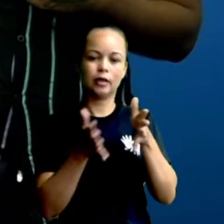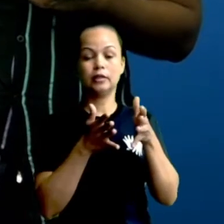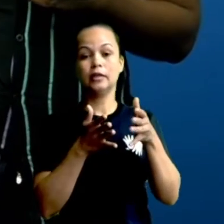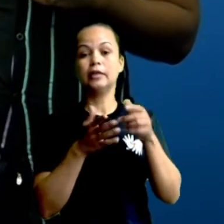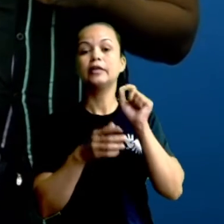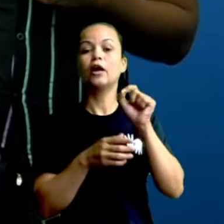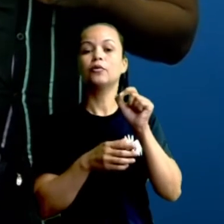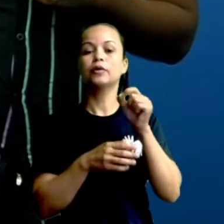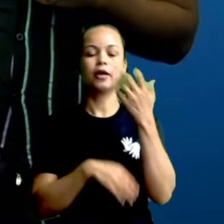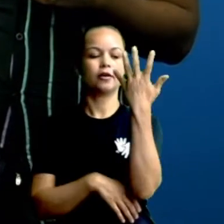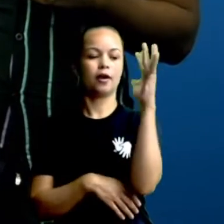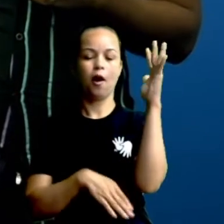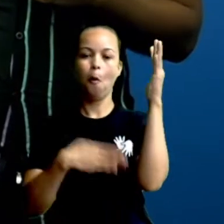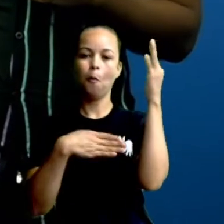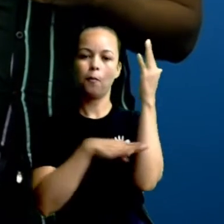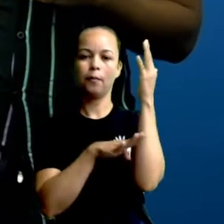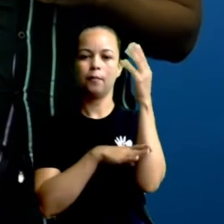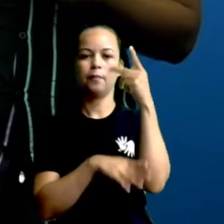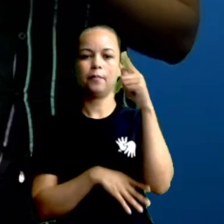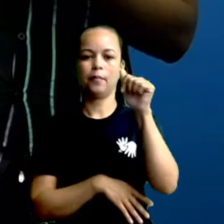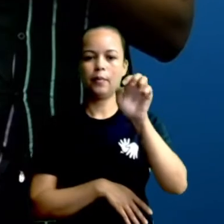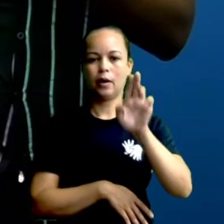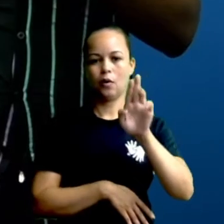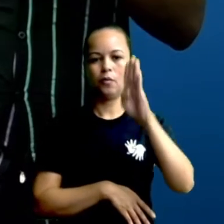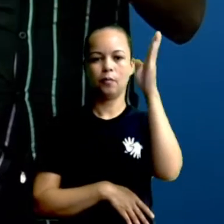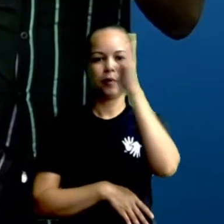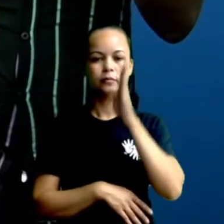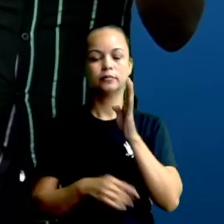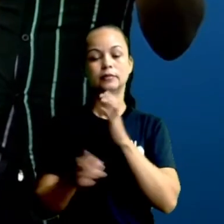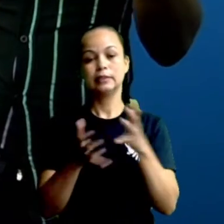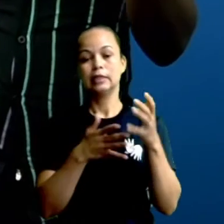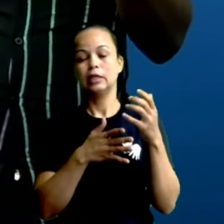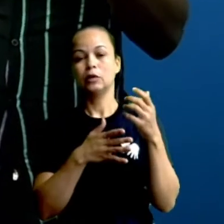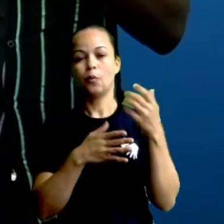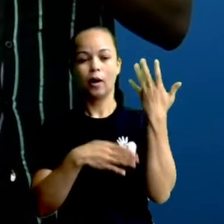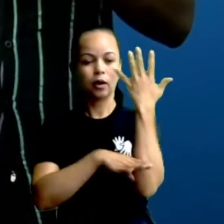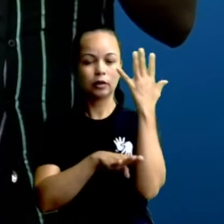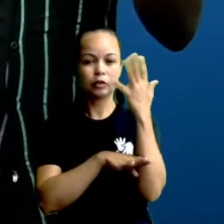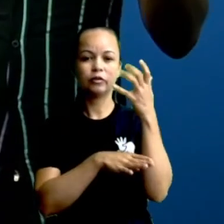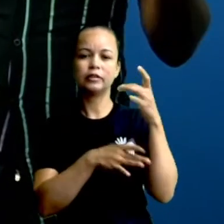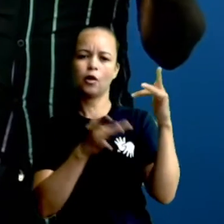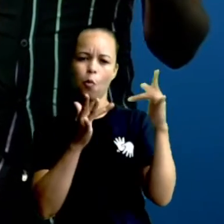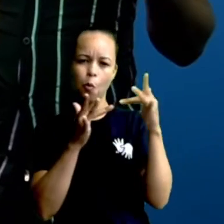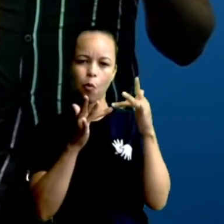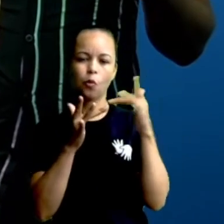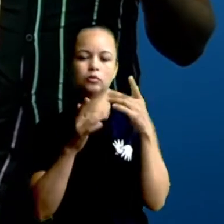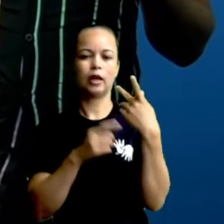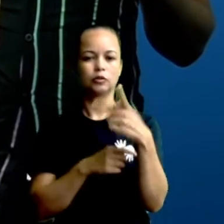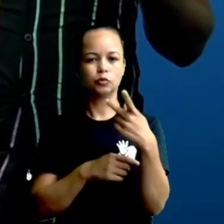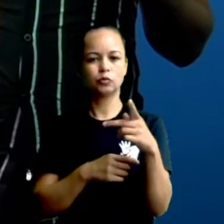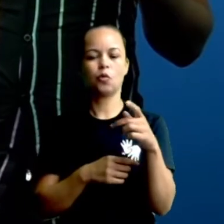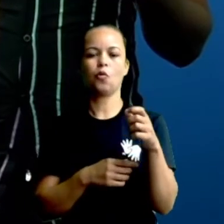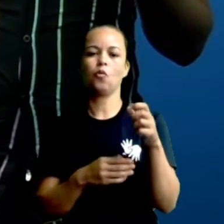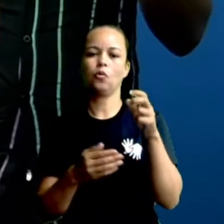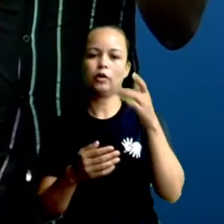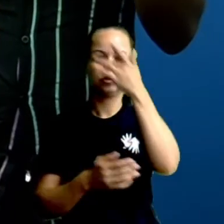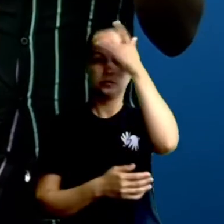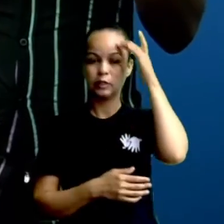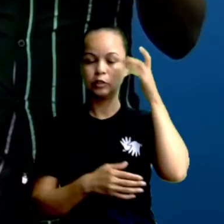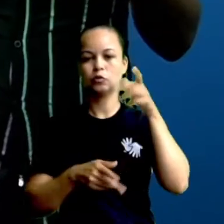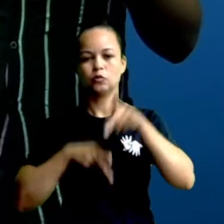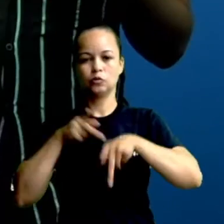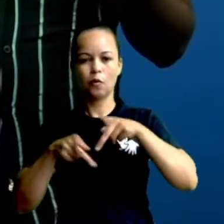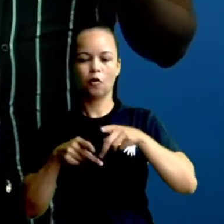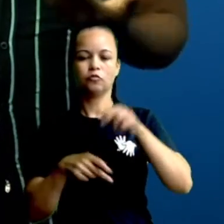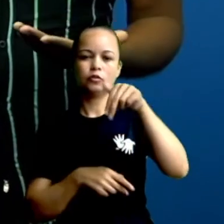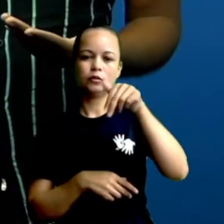pau-brasil. E aí, nessa exploração do pau-brasil, é que eles vão começar a criar esses primeiros contatos com os nativos. Né? E,